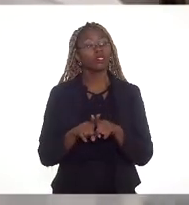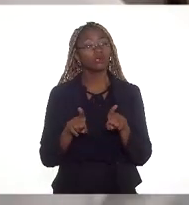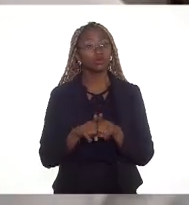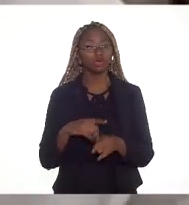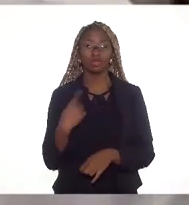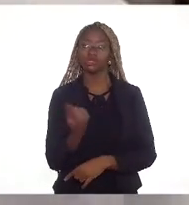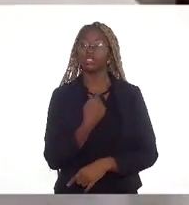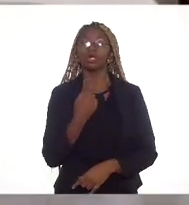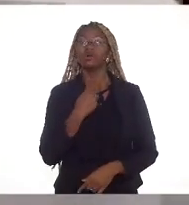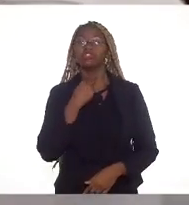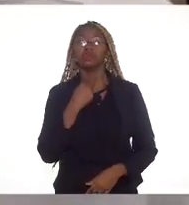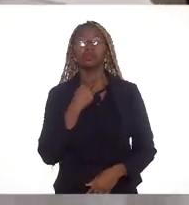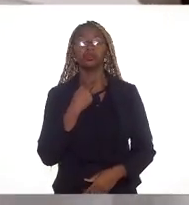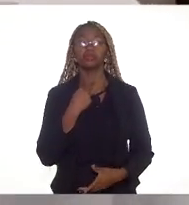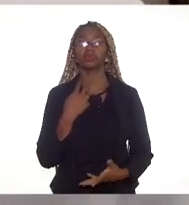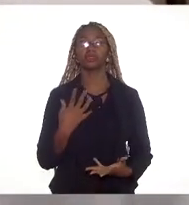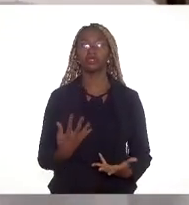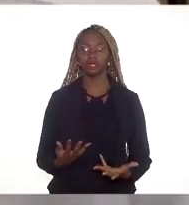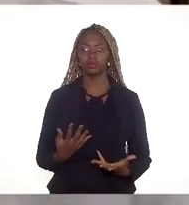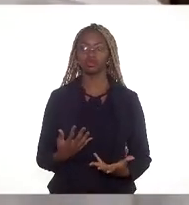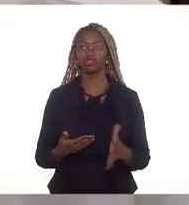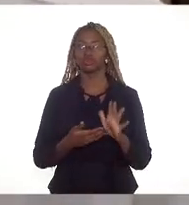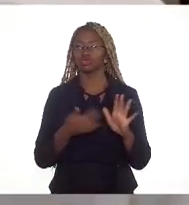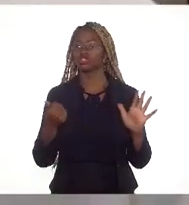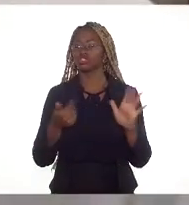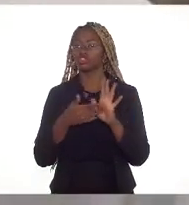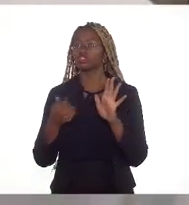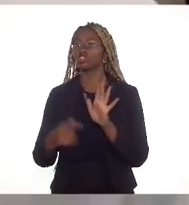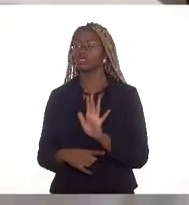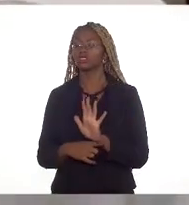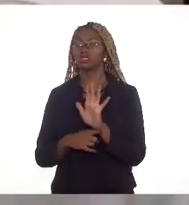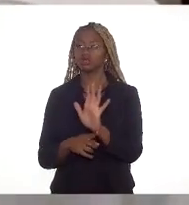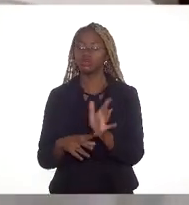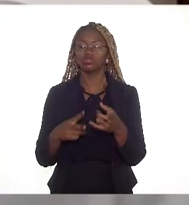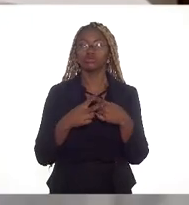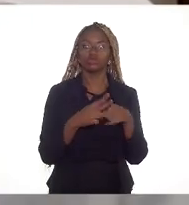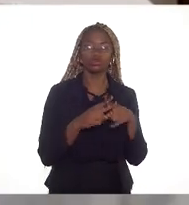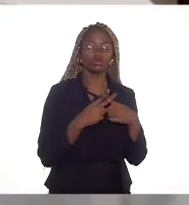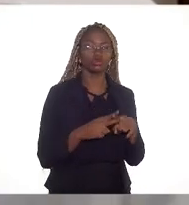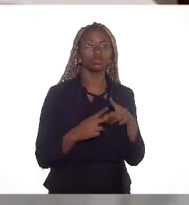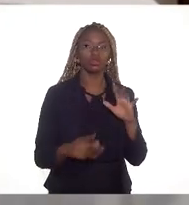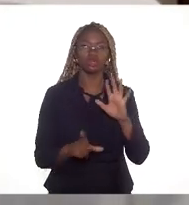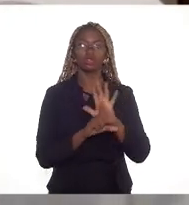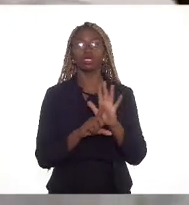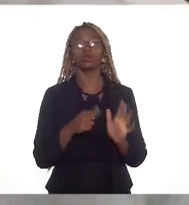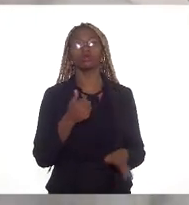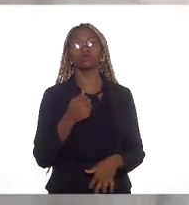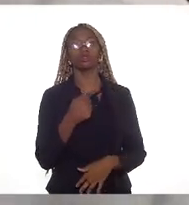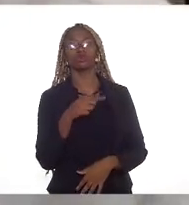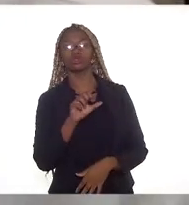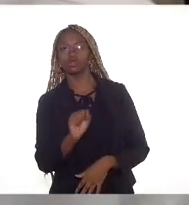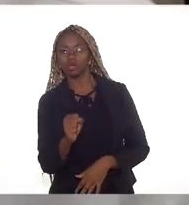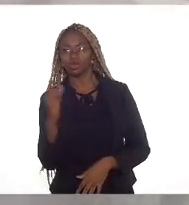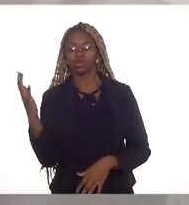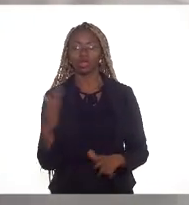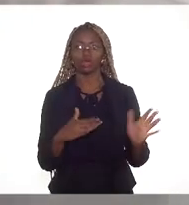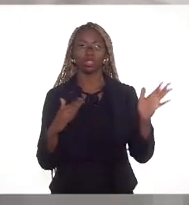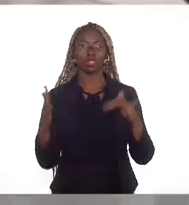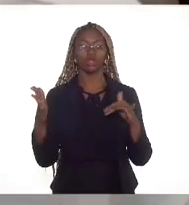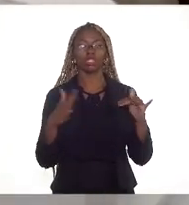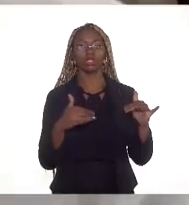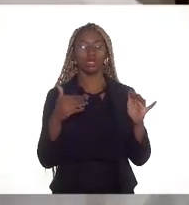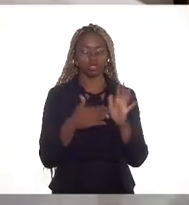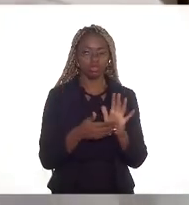não podemos retirar os benefícios que essa Lei 178 nos trará, como a